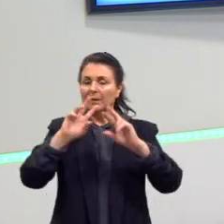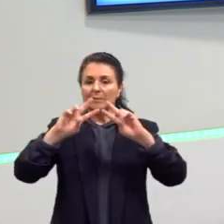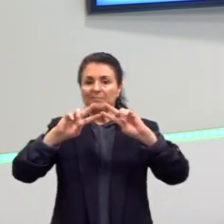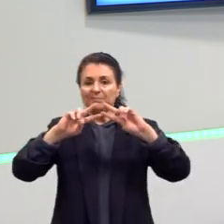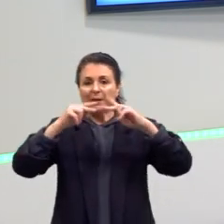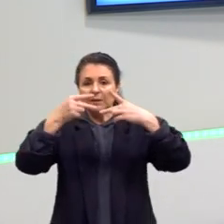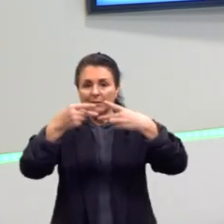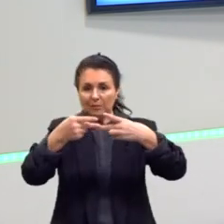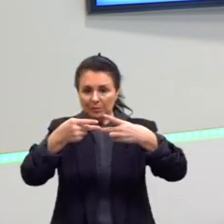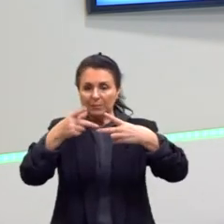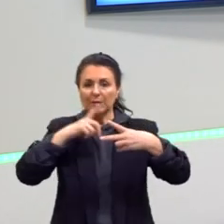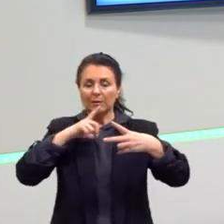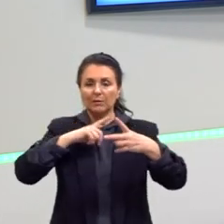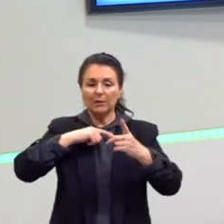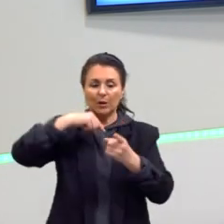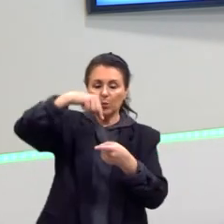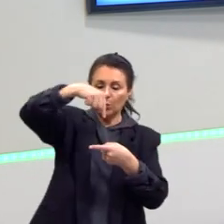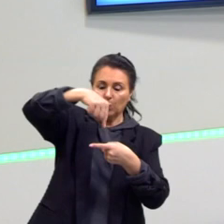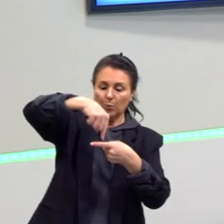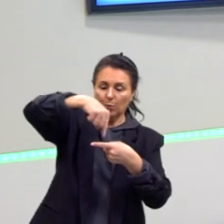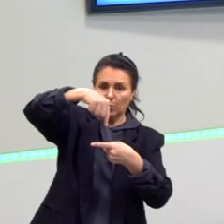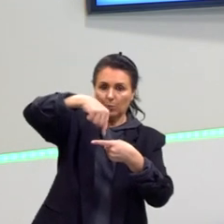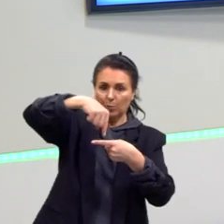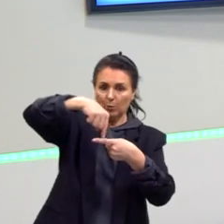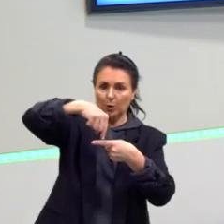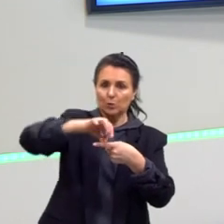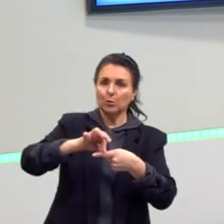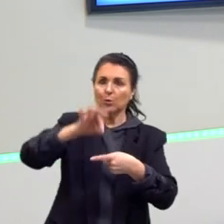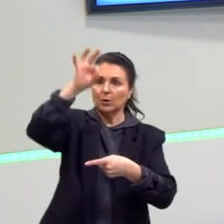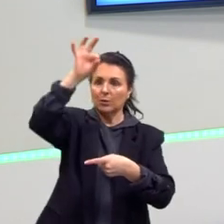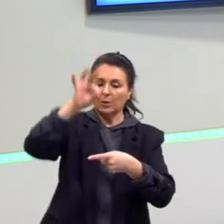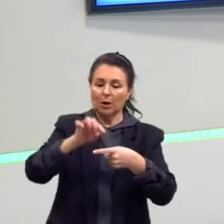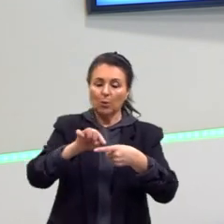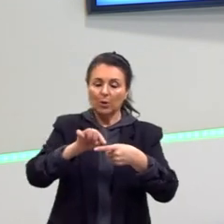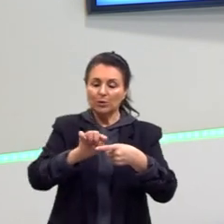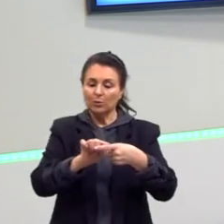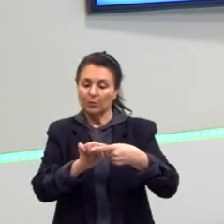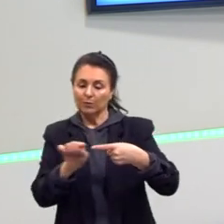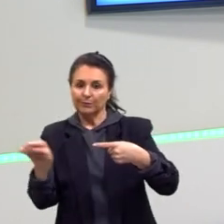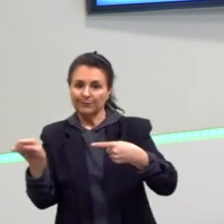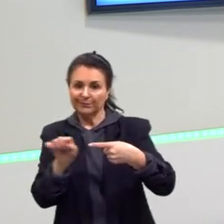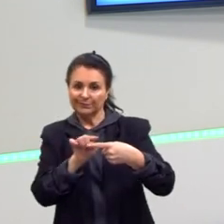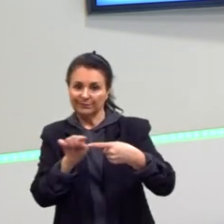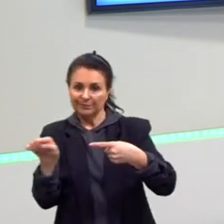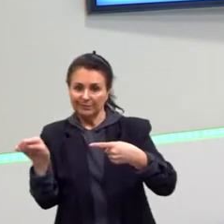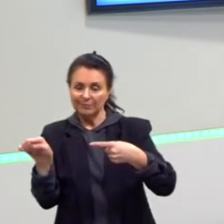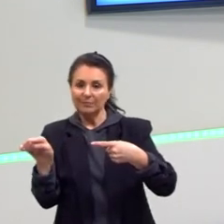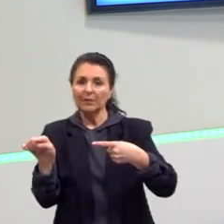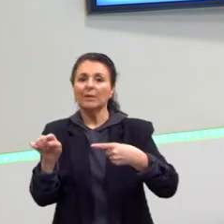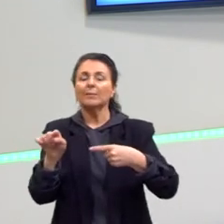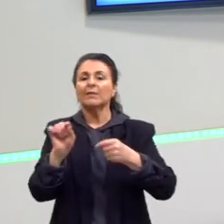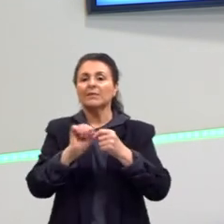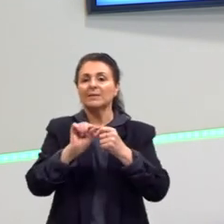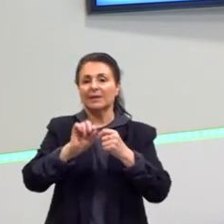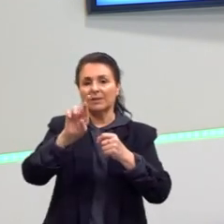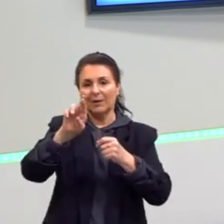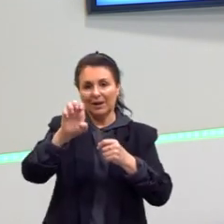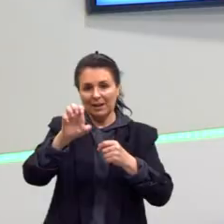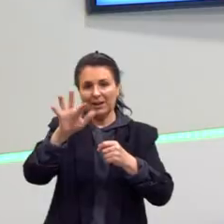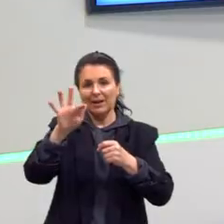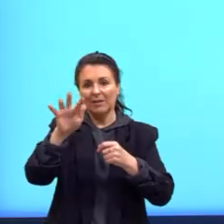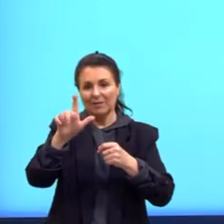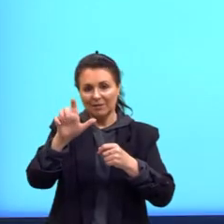um eixo Então nós vamos admitir o eixo então o vertical ou horizontal para com bom então a reflexão